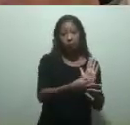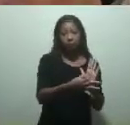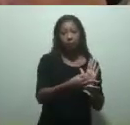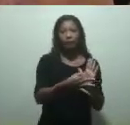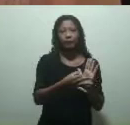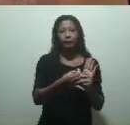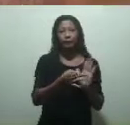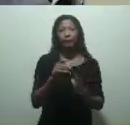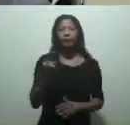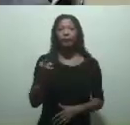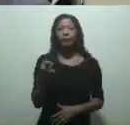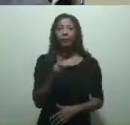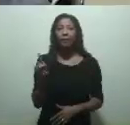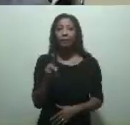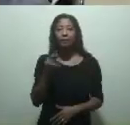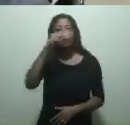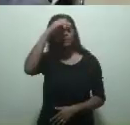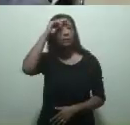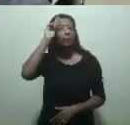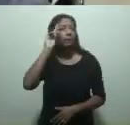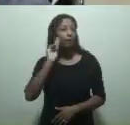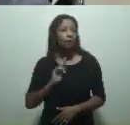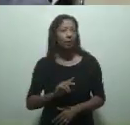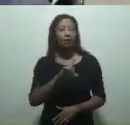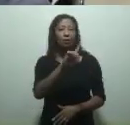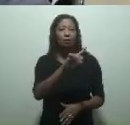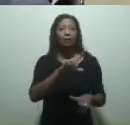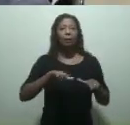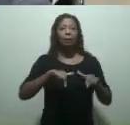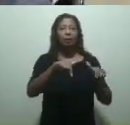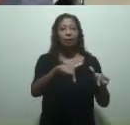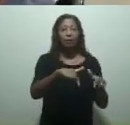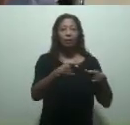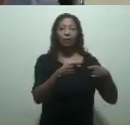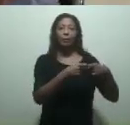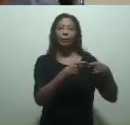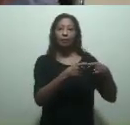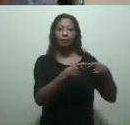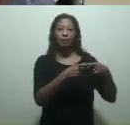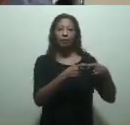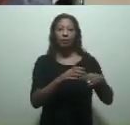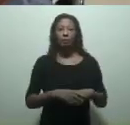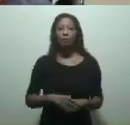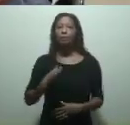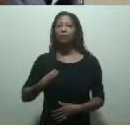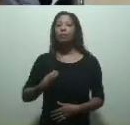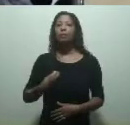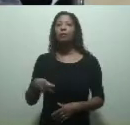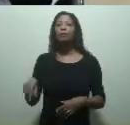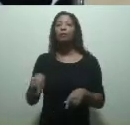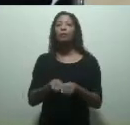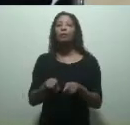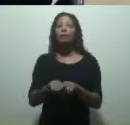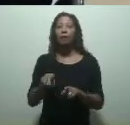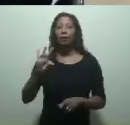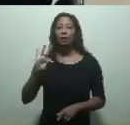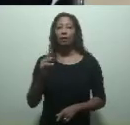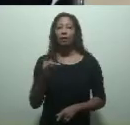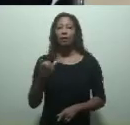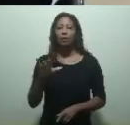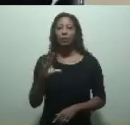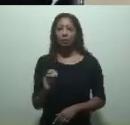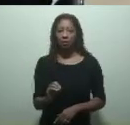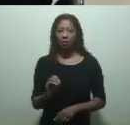vereadora professora Nilda, que se encontra de atestado médico. Presença também do vereador Tiago